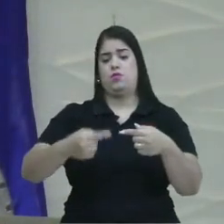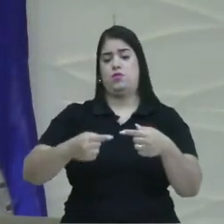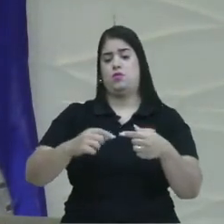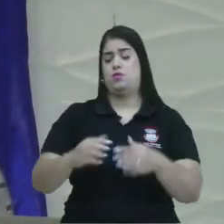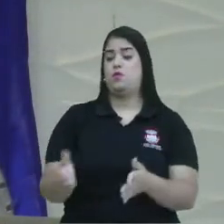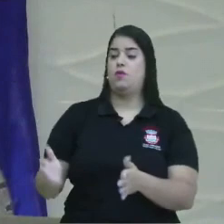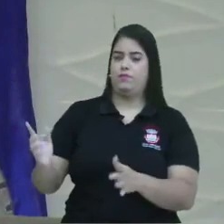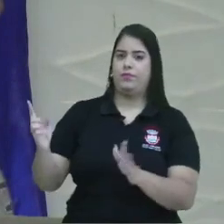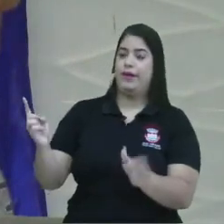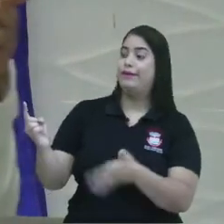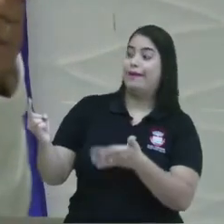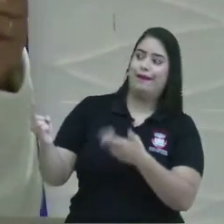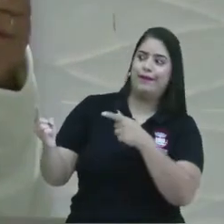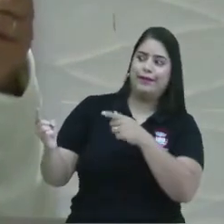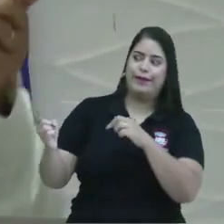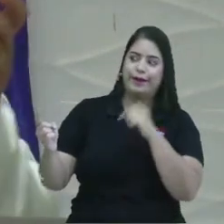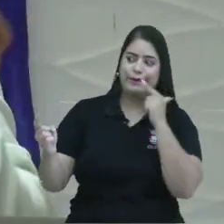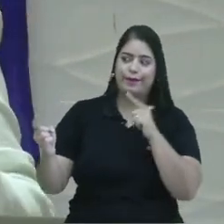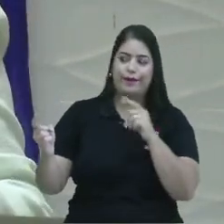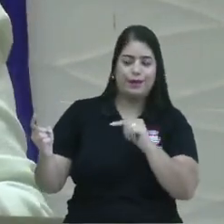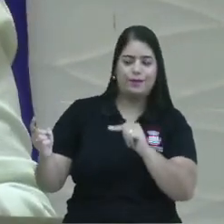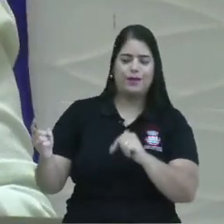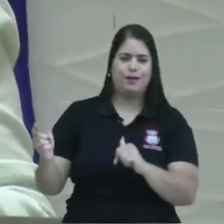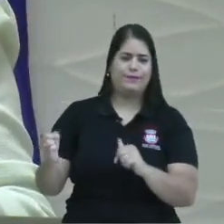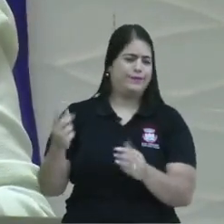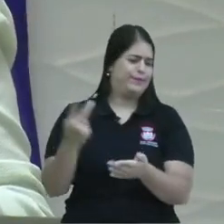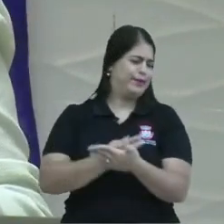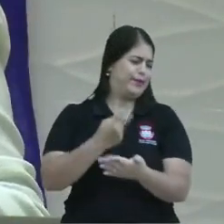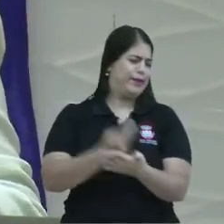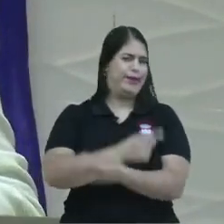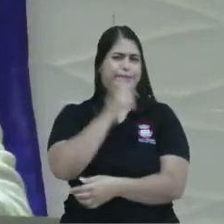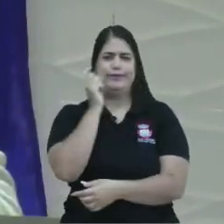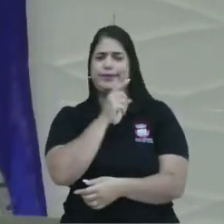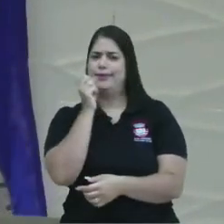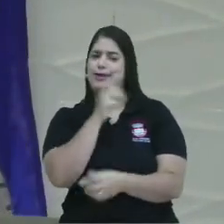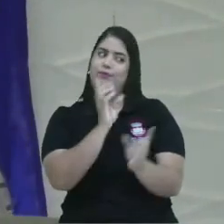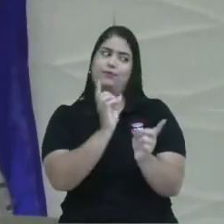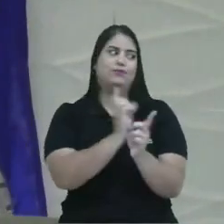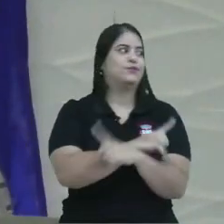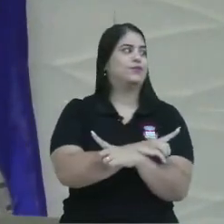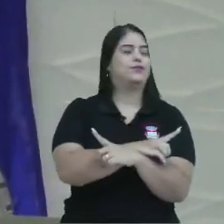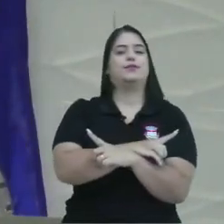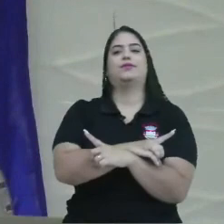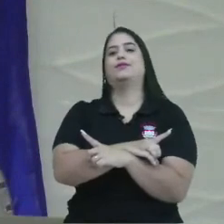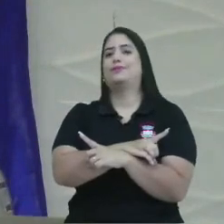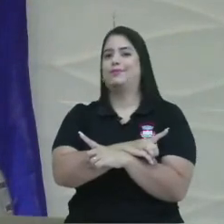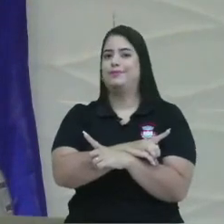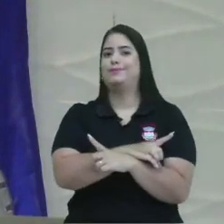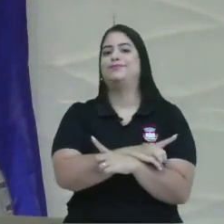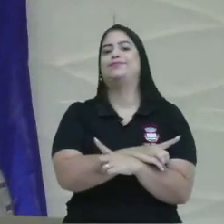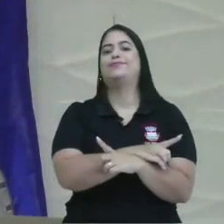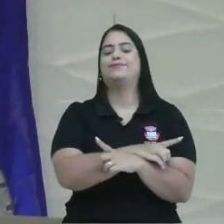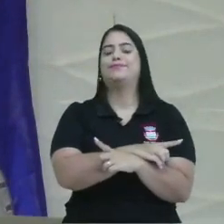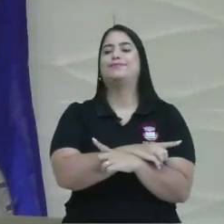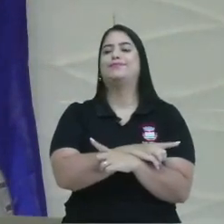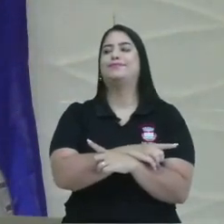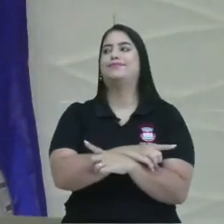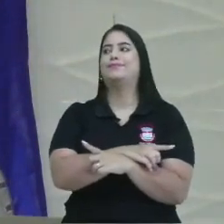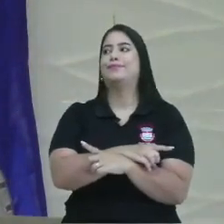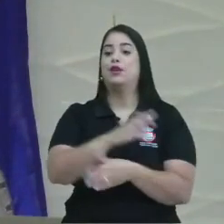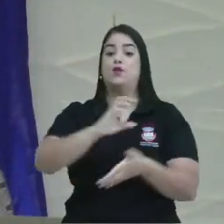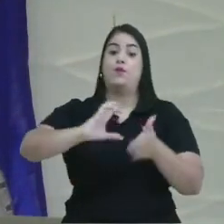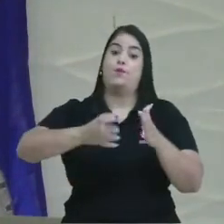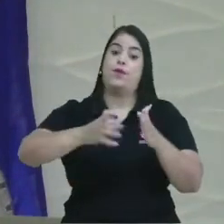iniciou os trabalhos de aração de terra foi a oposição. Aí a situação também teve o dever também e